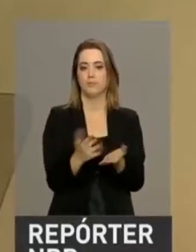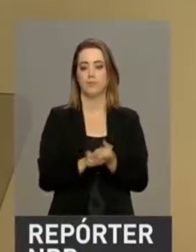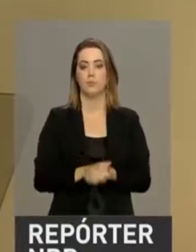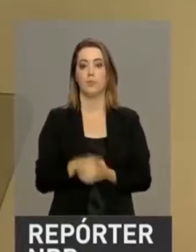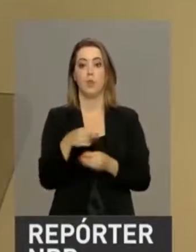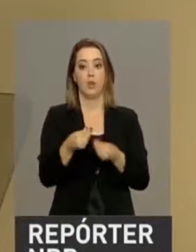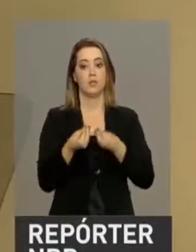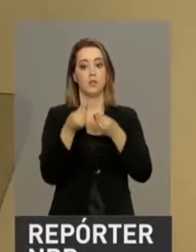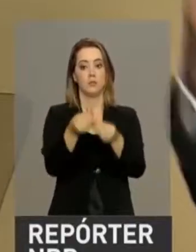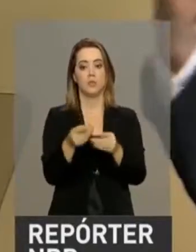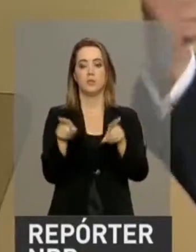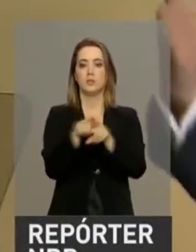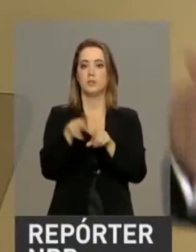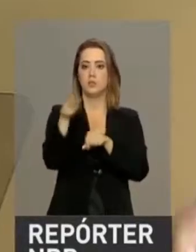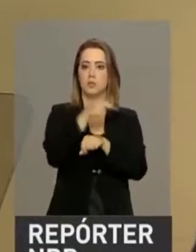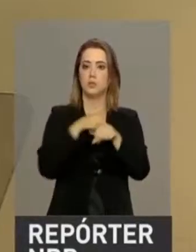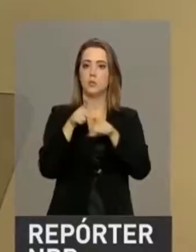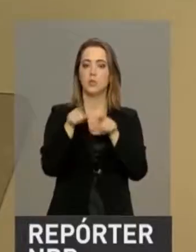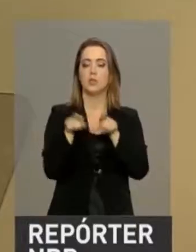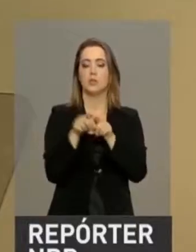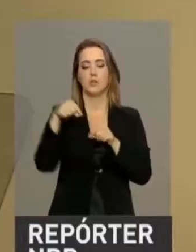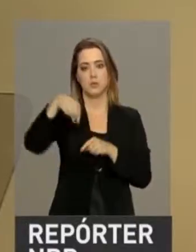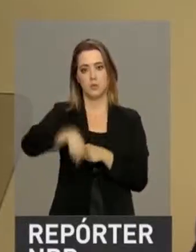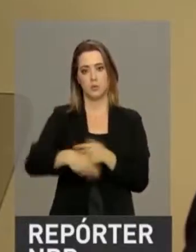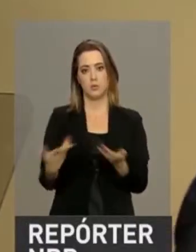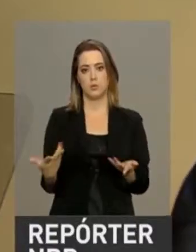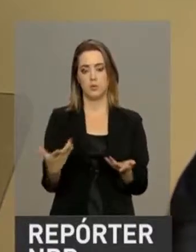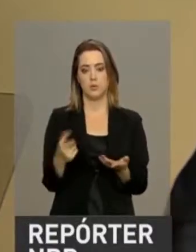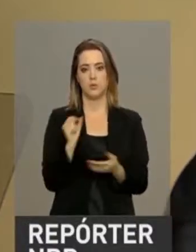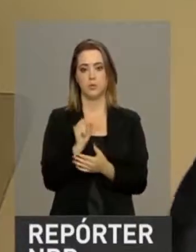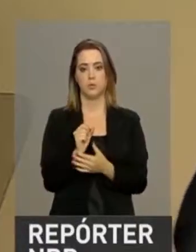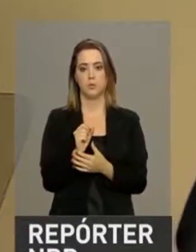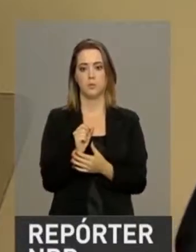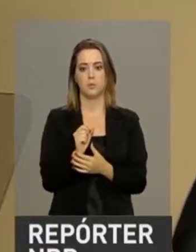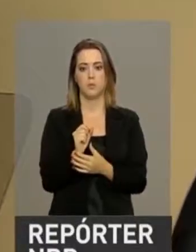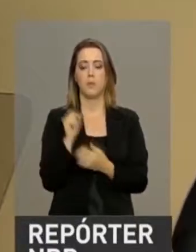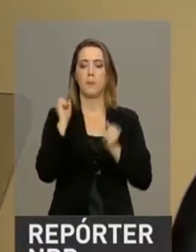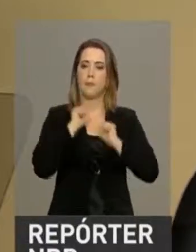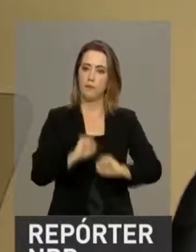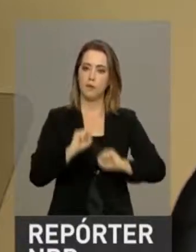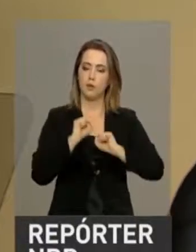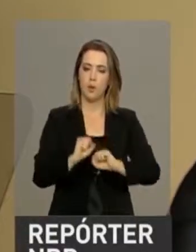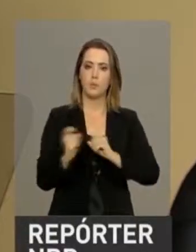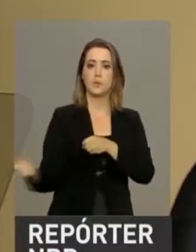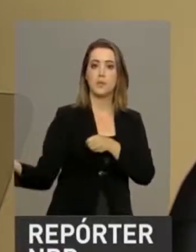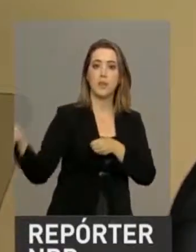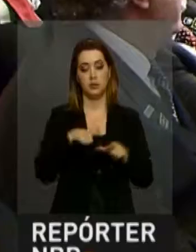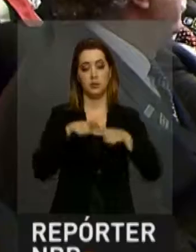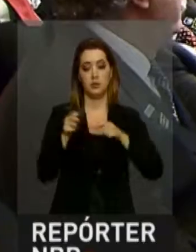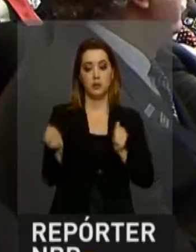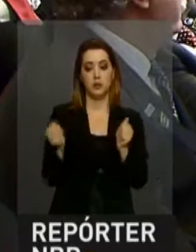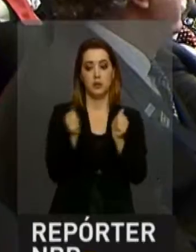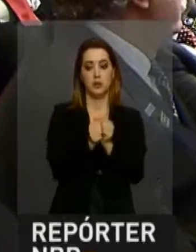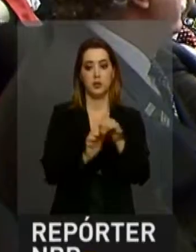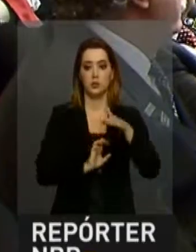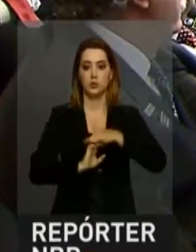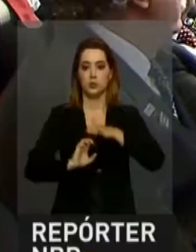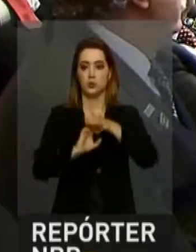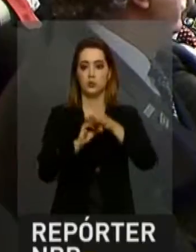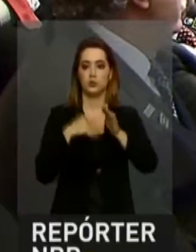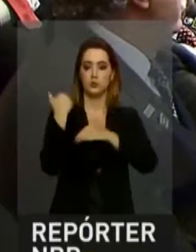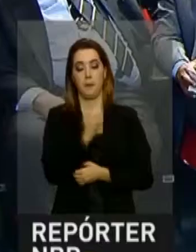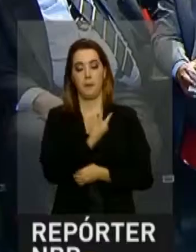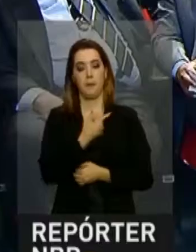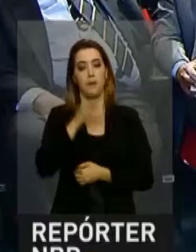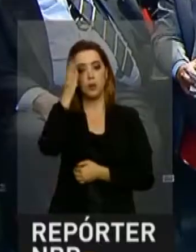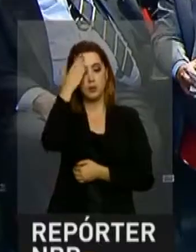afirmou que a iniciativa do presidente Michel Temer em retomar mais de 1000 obras paralisadas por todo o país representa um passo rumo